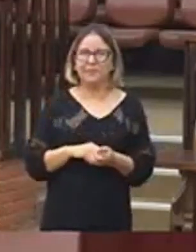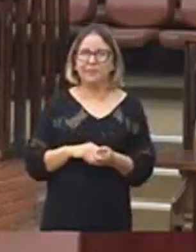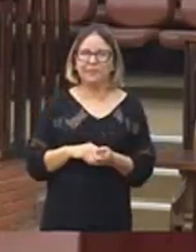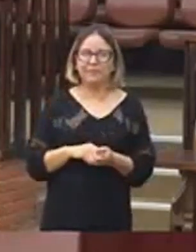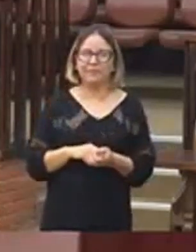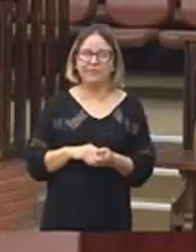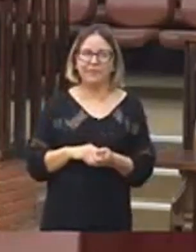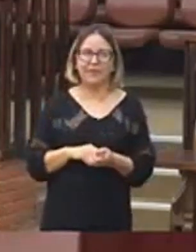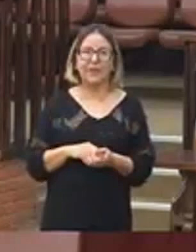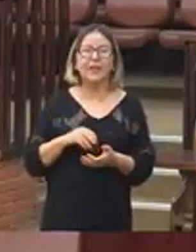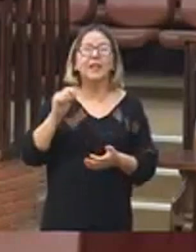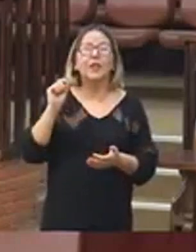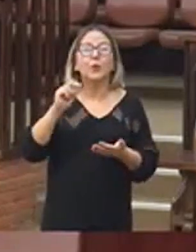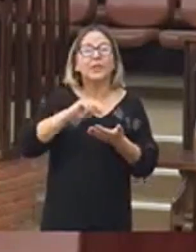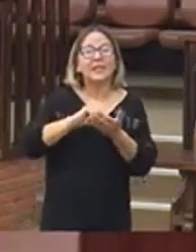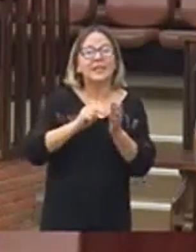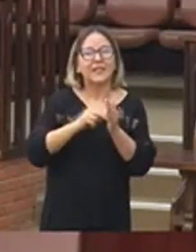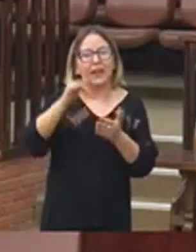O que é fé?